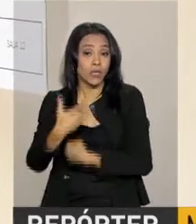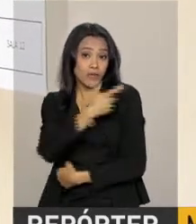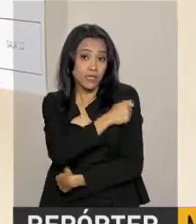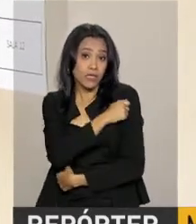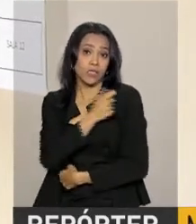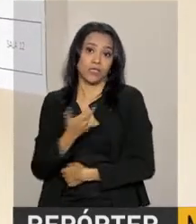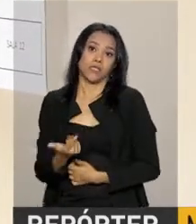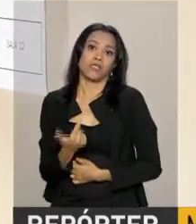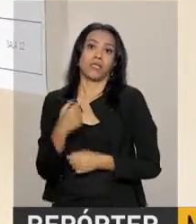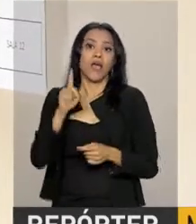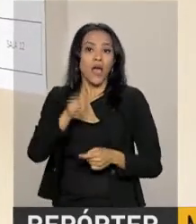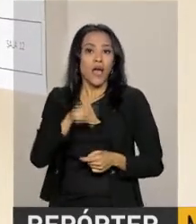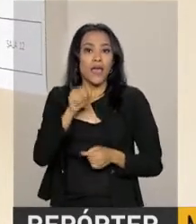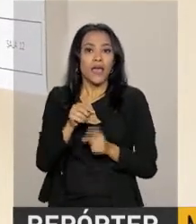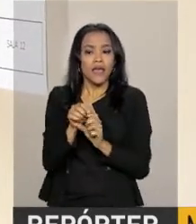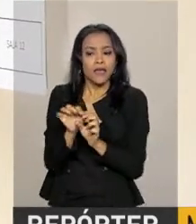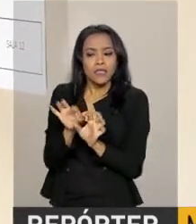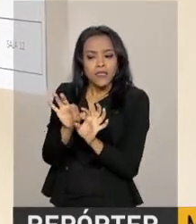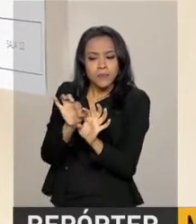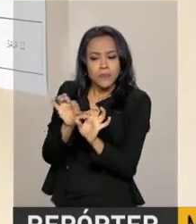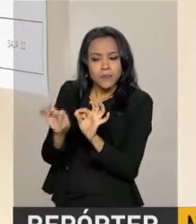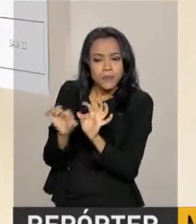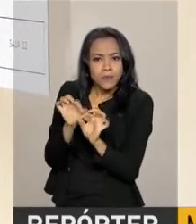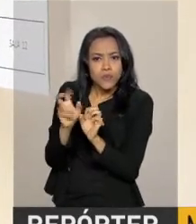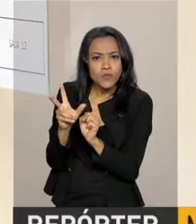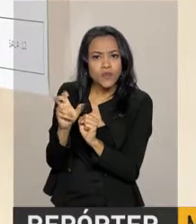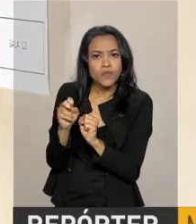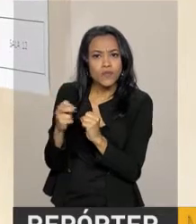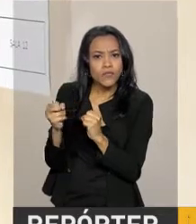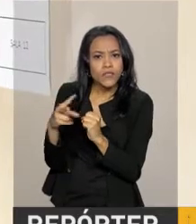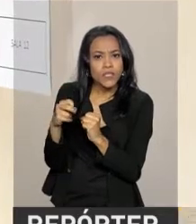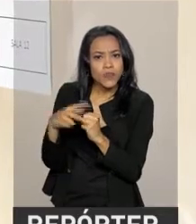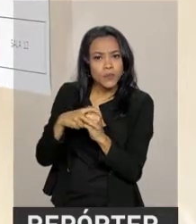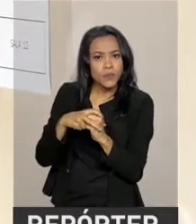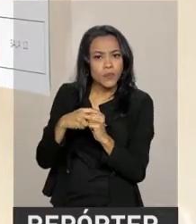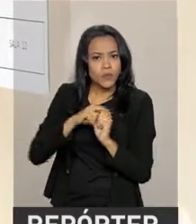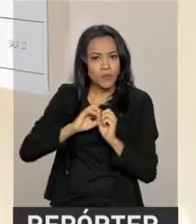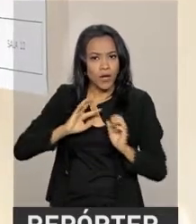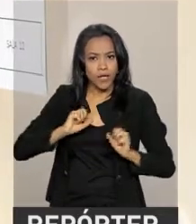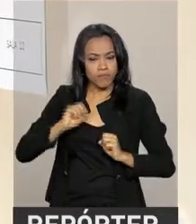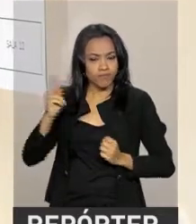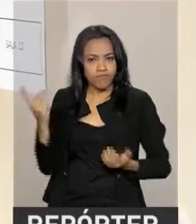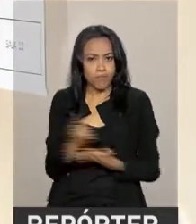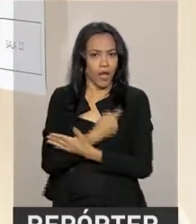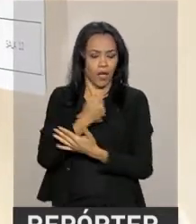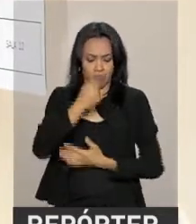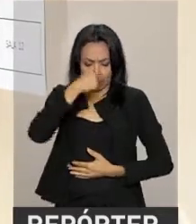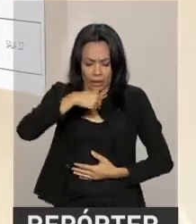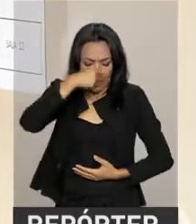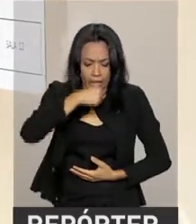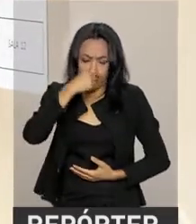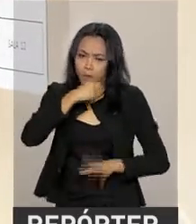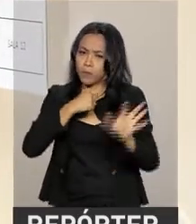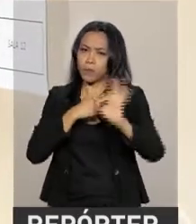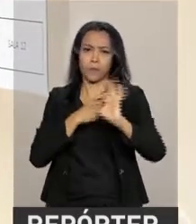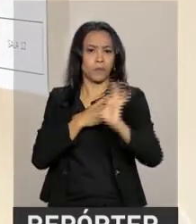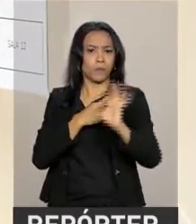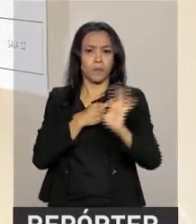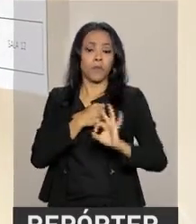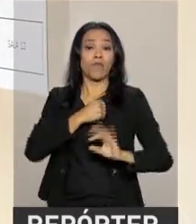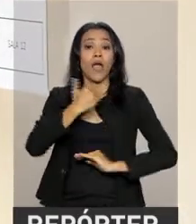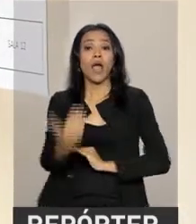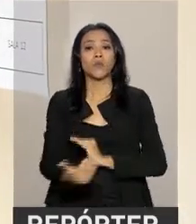vivo é feita com fragmentos de vírus então ela não vai provocar a doença nela vai estimular o sistema imunológico das